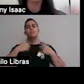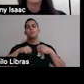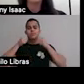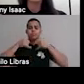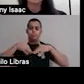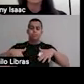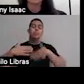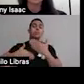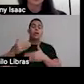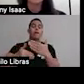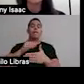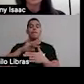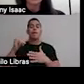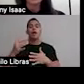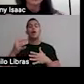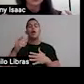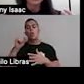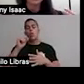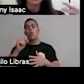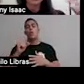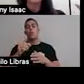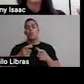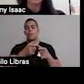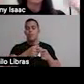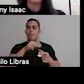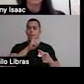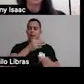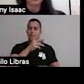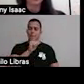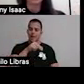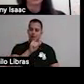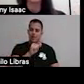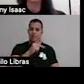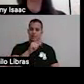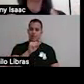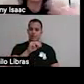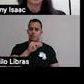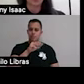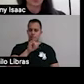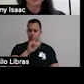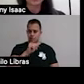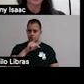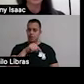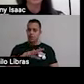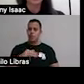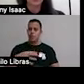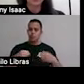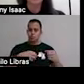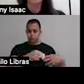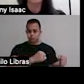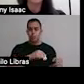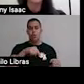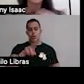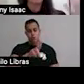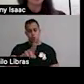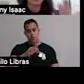conseguir incorporar as membranas plasmáticas. Esses ácidos eles conseguem também cruzar a barreira hematocefálica, né, e também ser incorporados nas membranas celulares